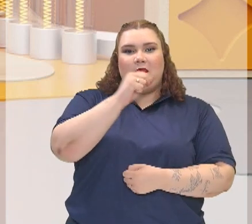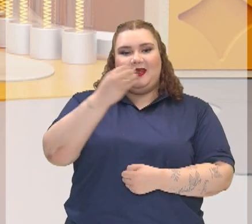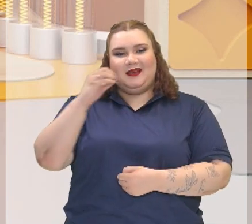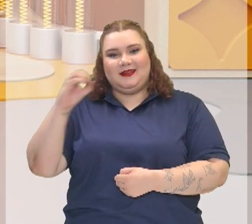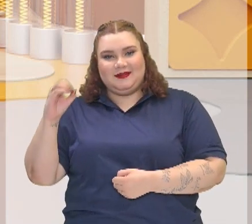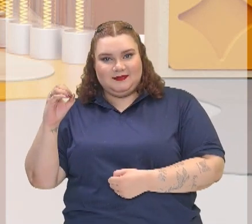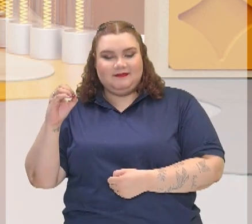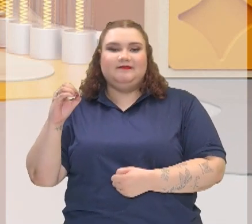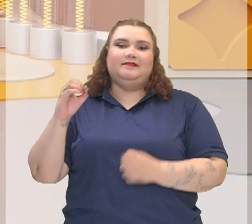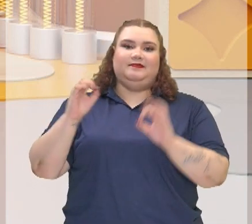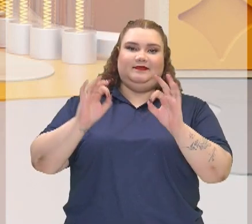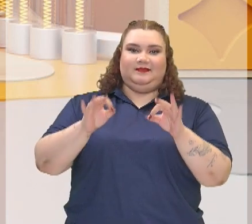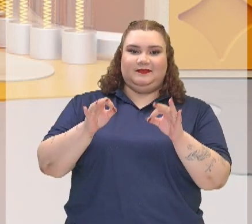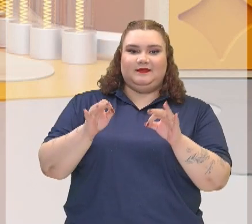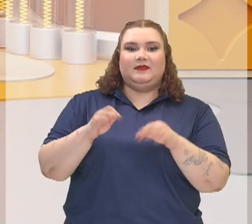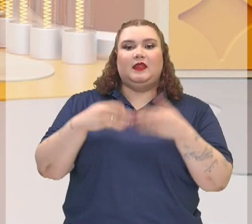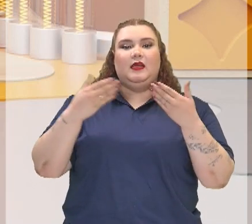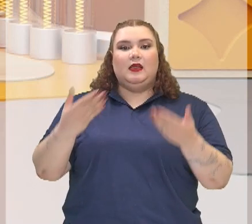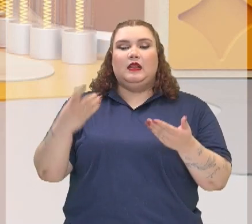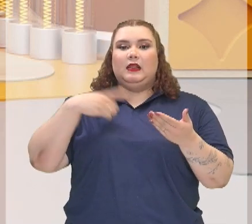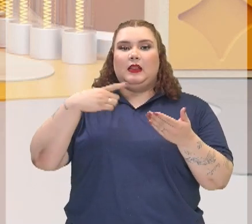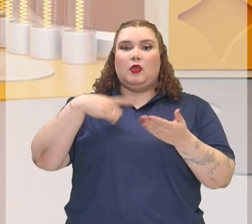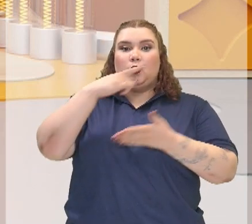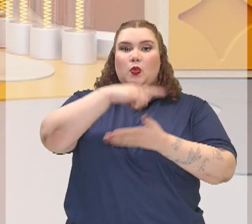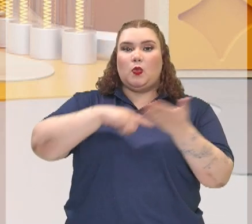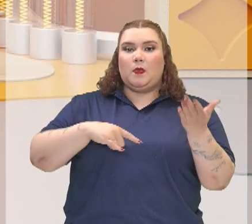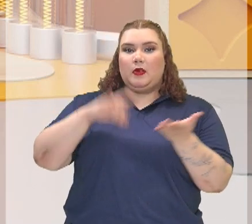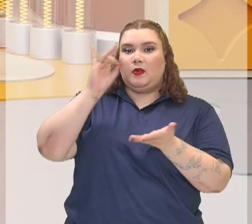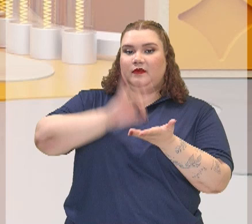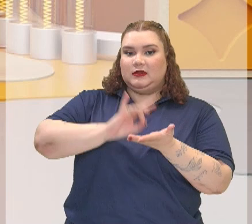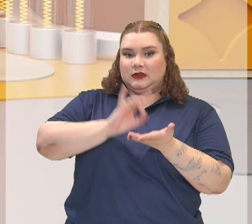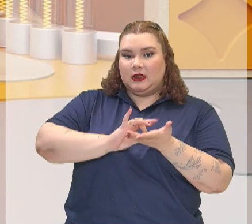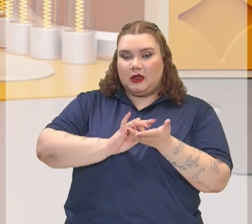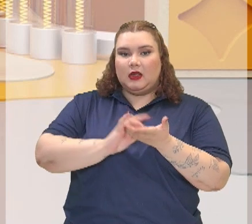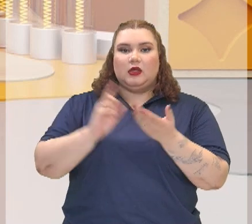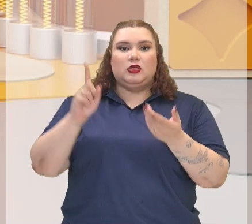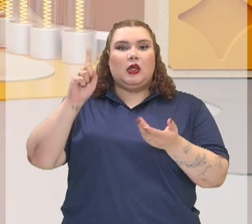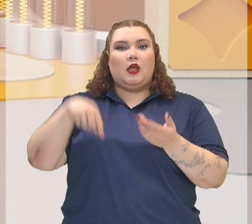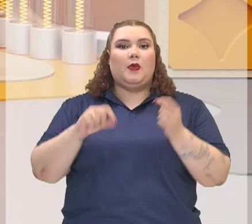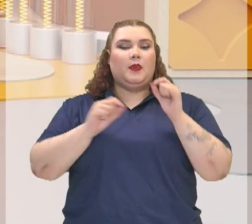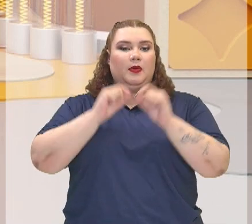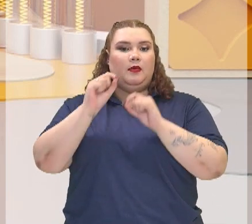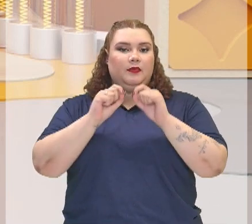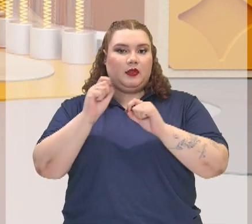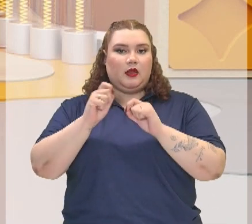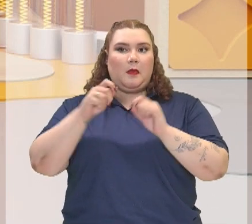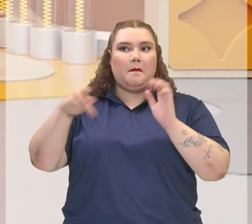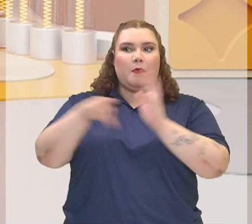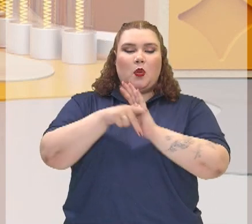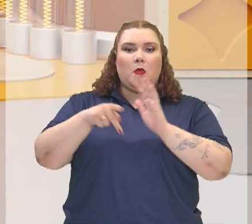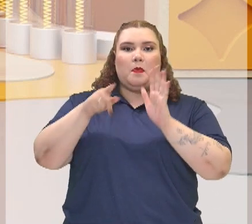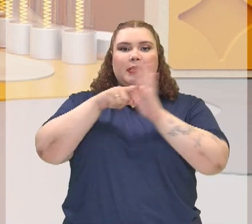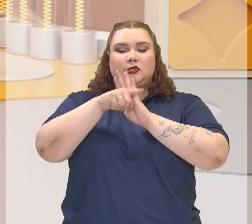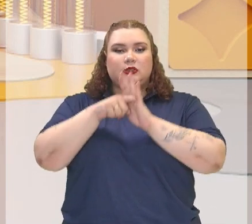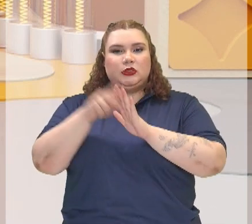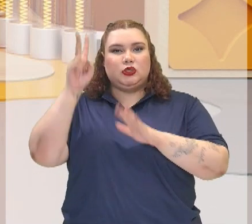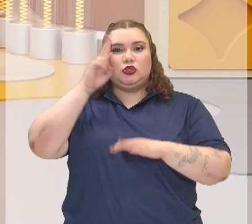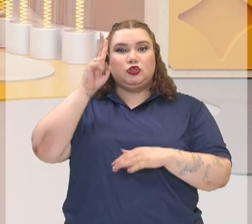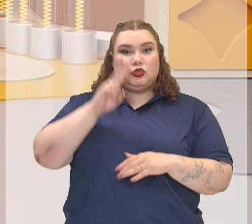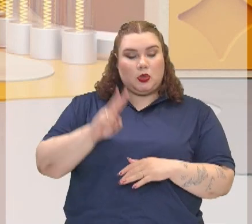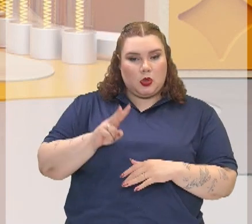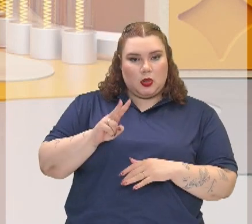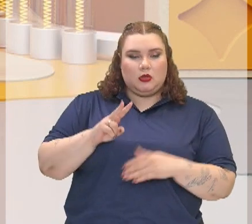somente os documentos oficiais eram considerados fontes históricas. Então, somente